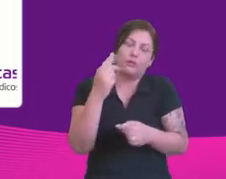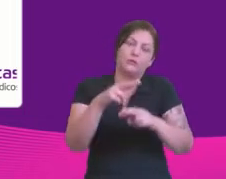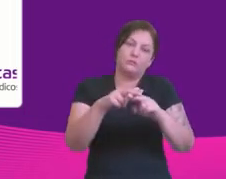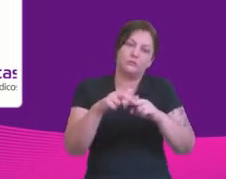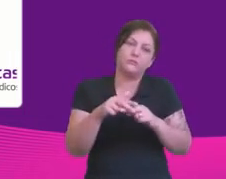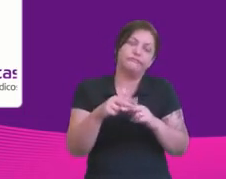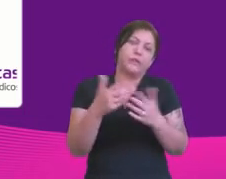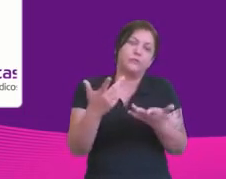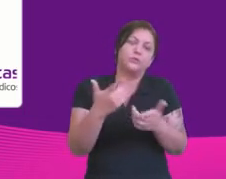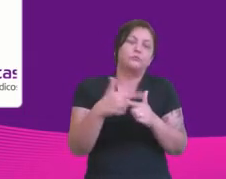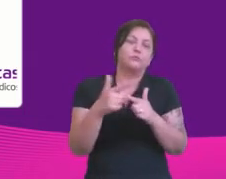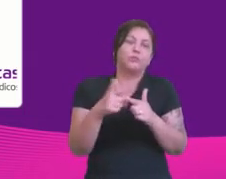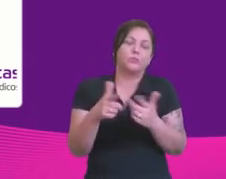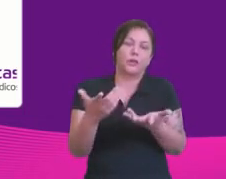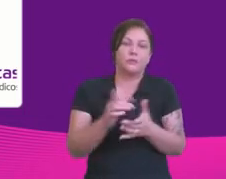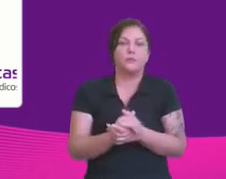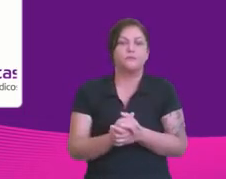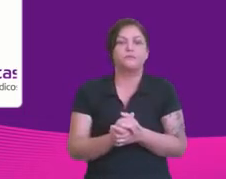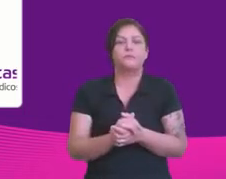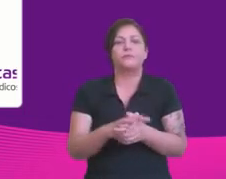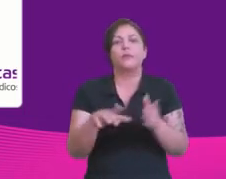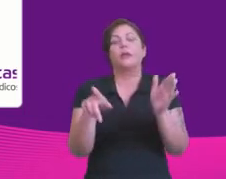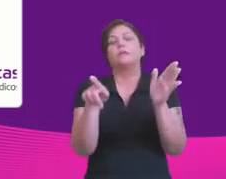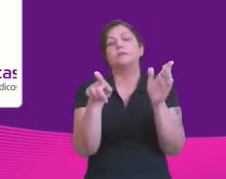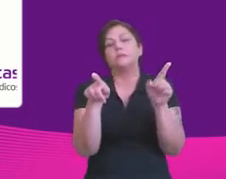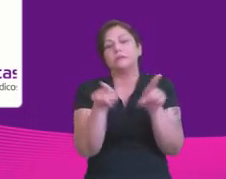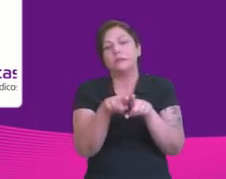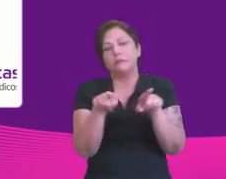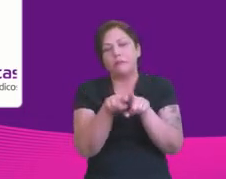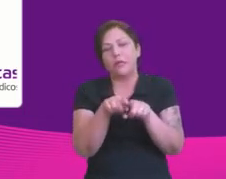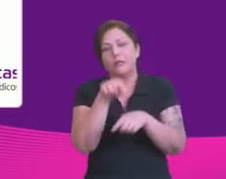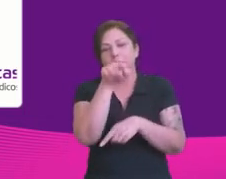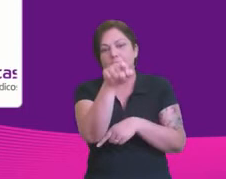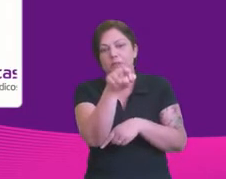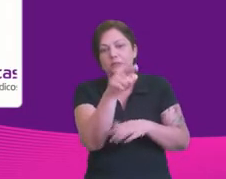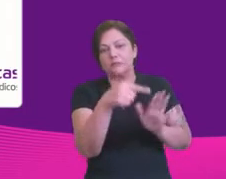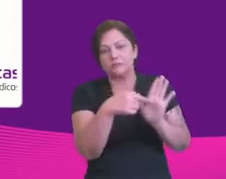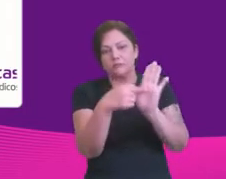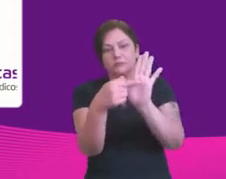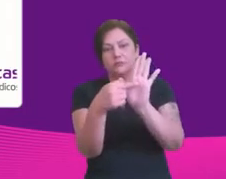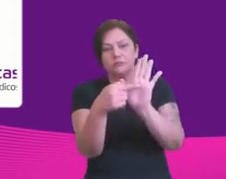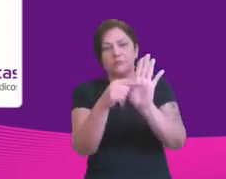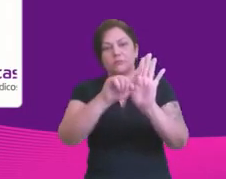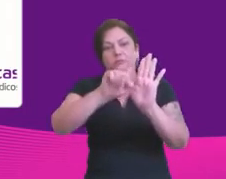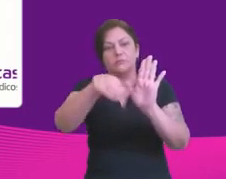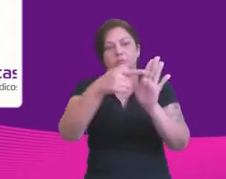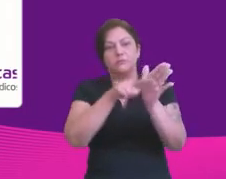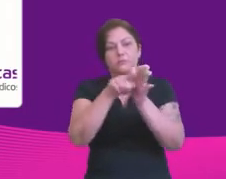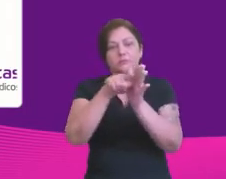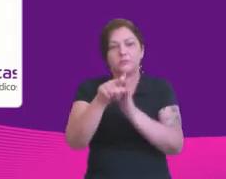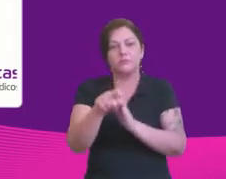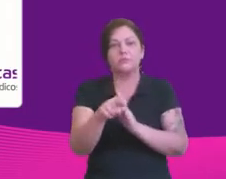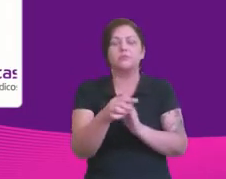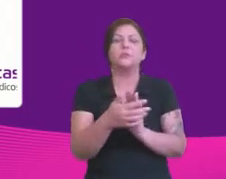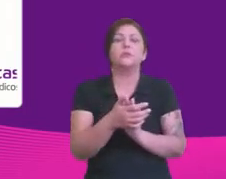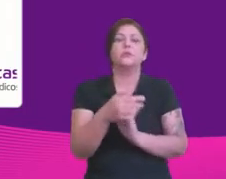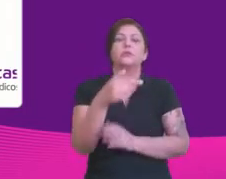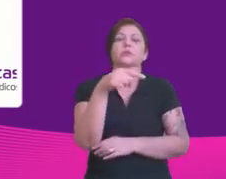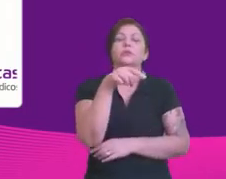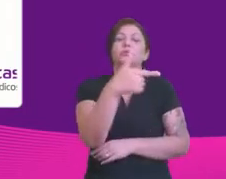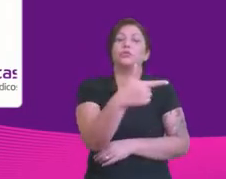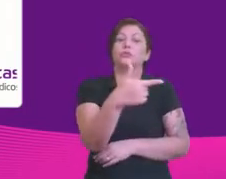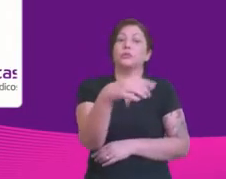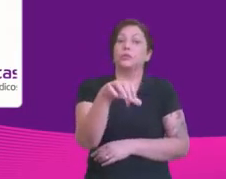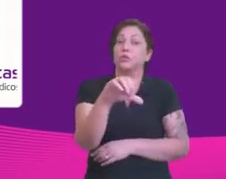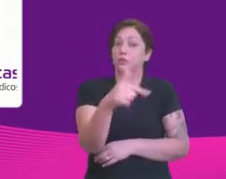é a resposta desse paciente, né? Uma redução expressiva do CEA de 292, que era logo que a